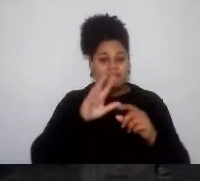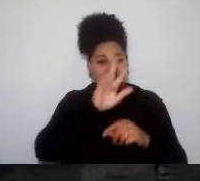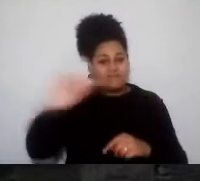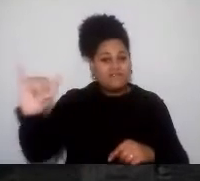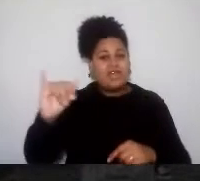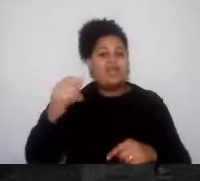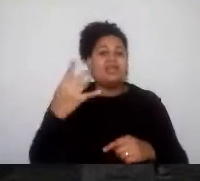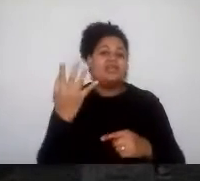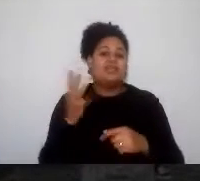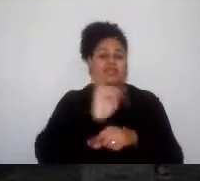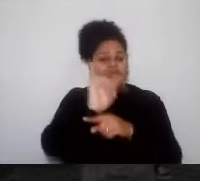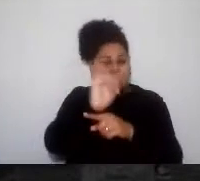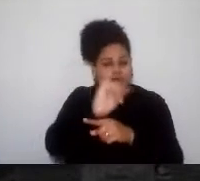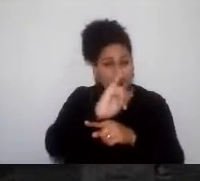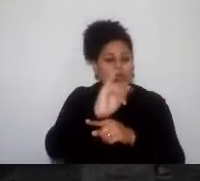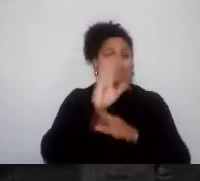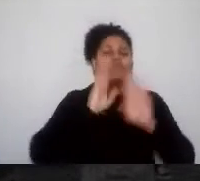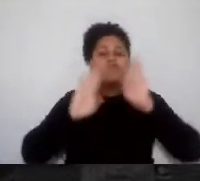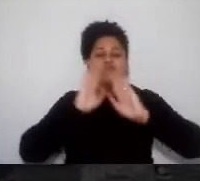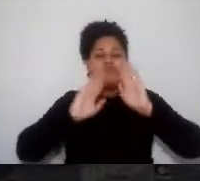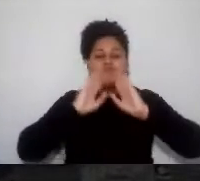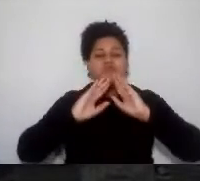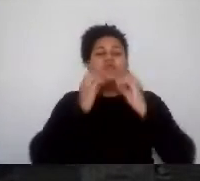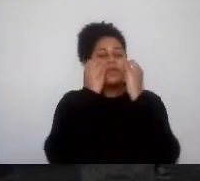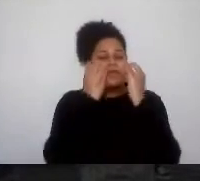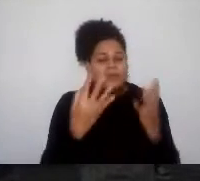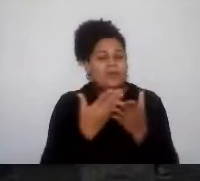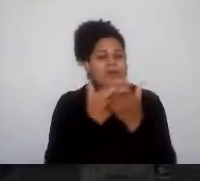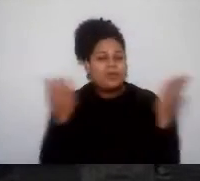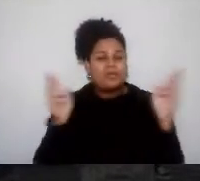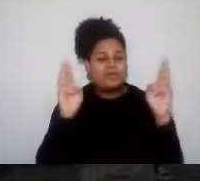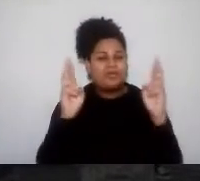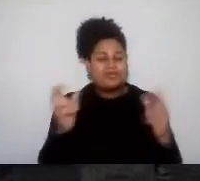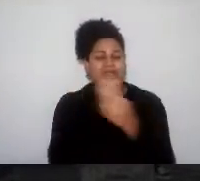Um abraço, bom final de semana a todos. Obrigada. Obrigado, João. Até segunda.